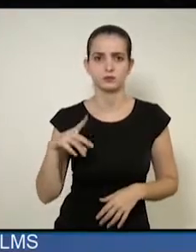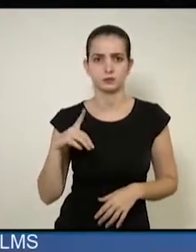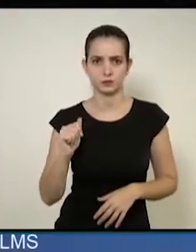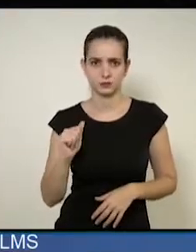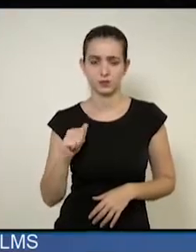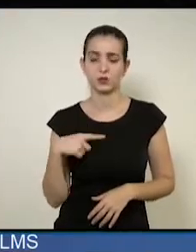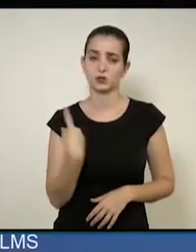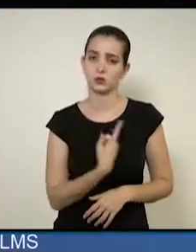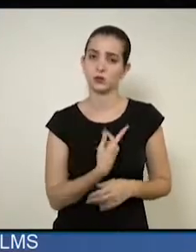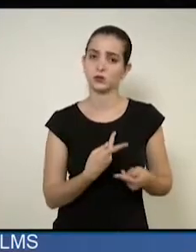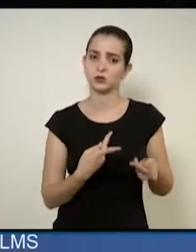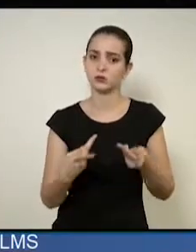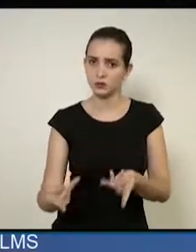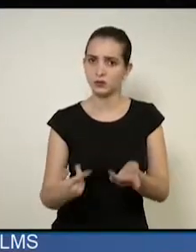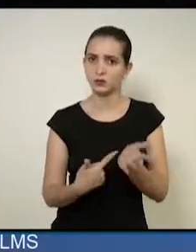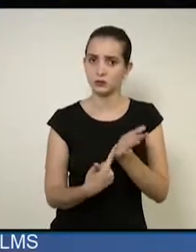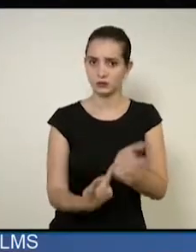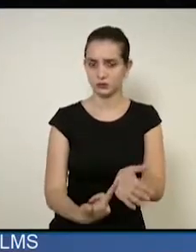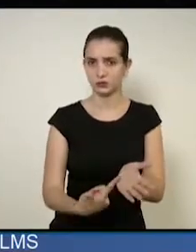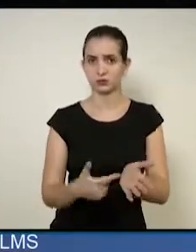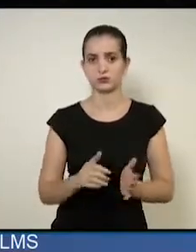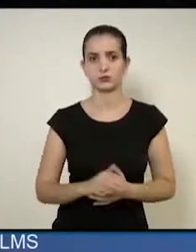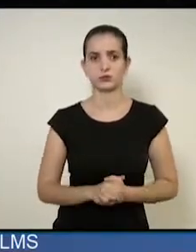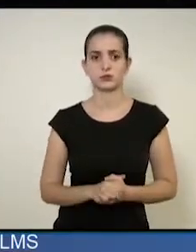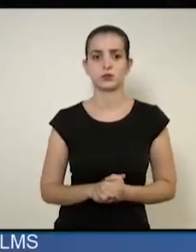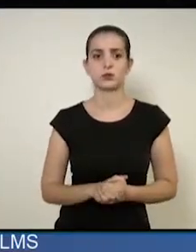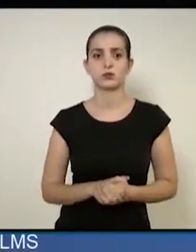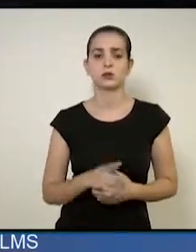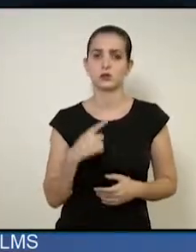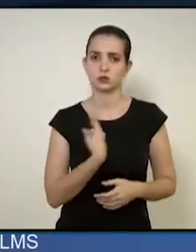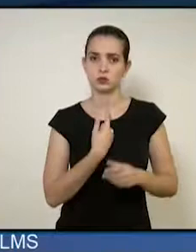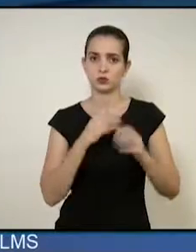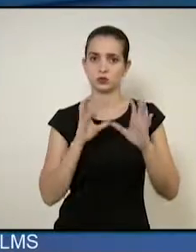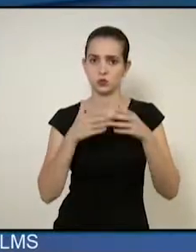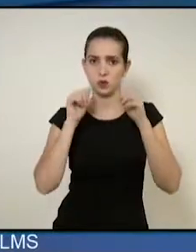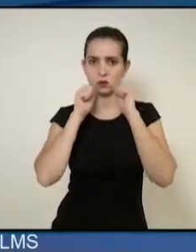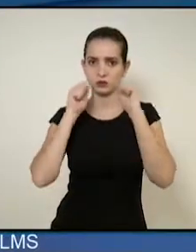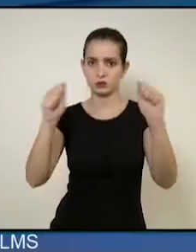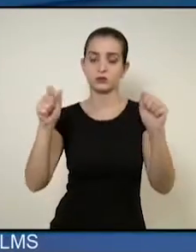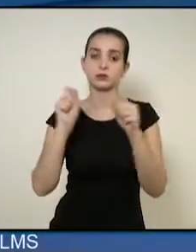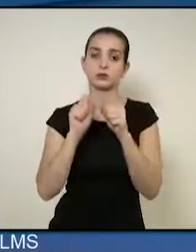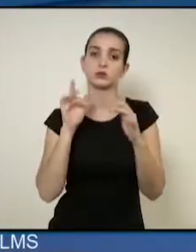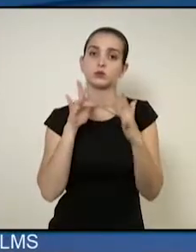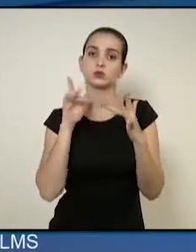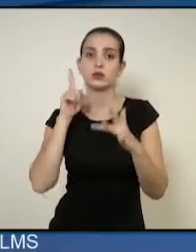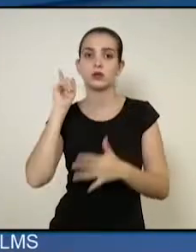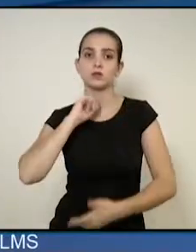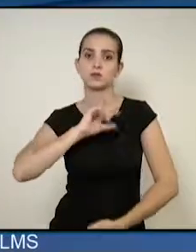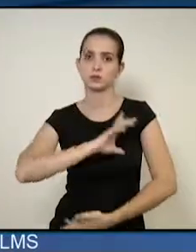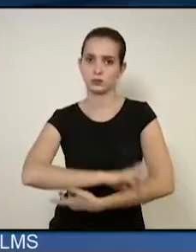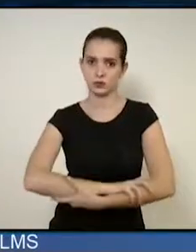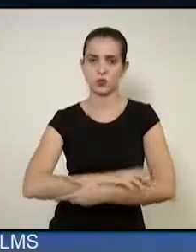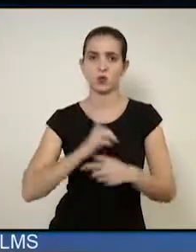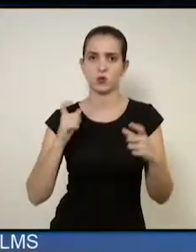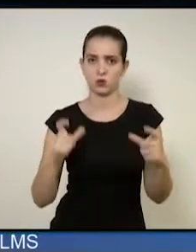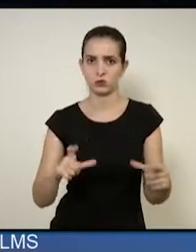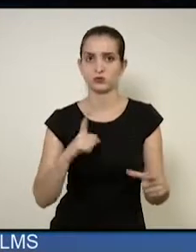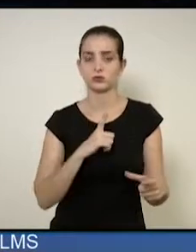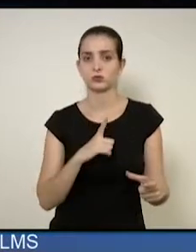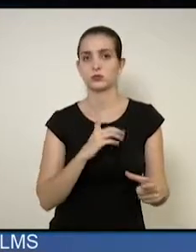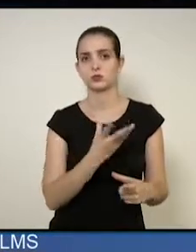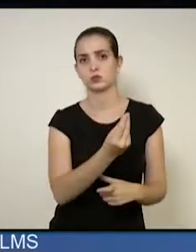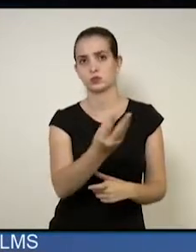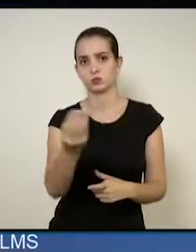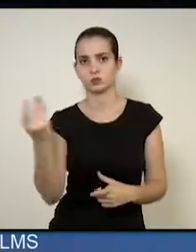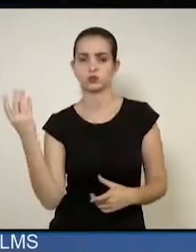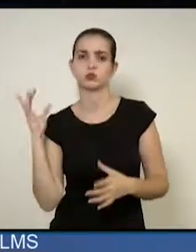apresentando, deputado Barbosinha. A nossa assessoria fez contato com Minas Gerais, onde tem lá toda